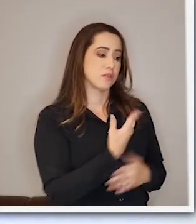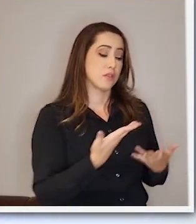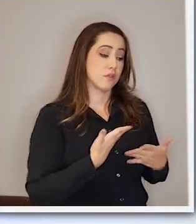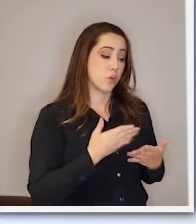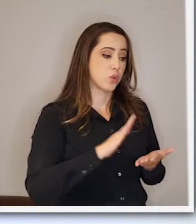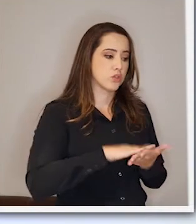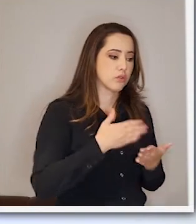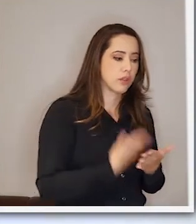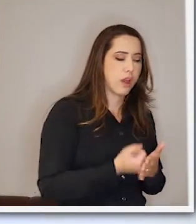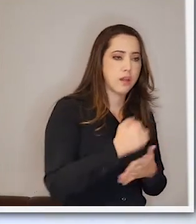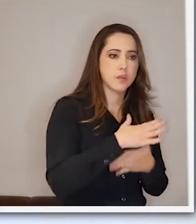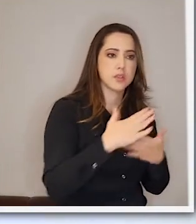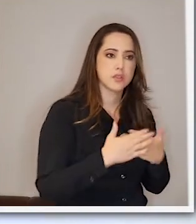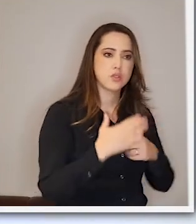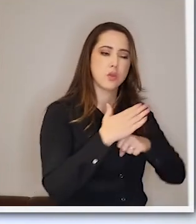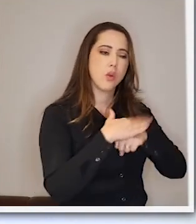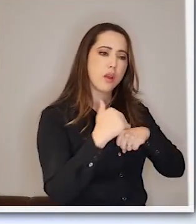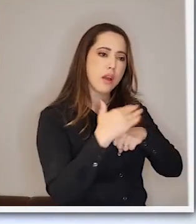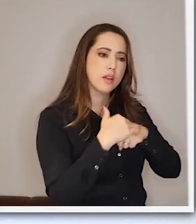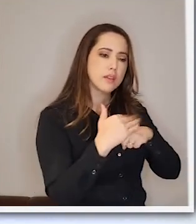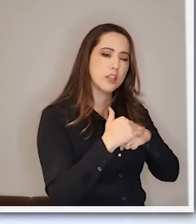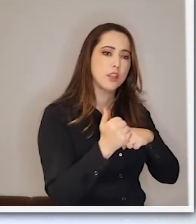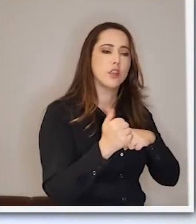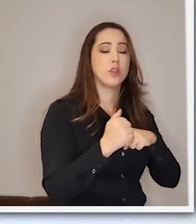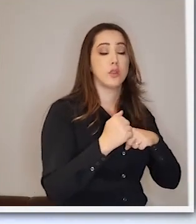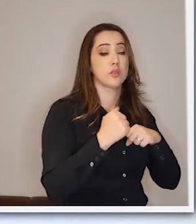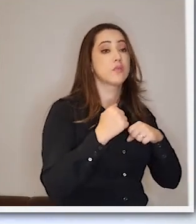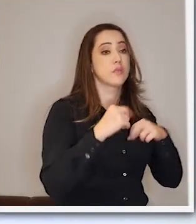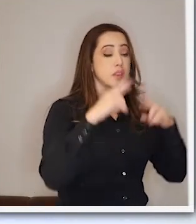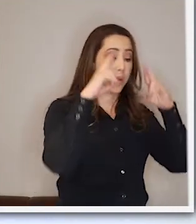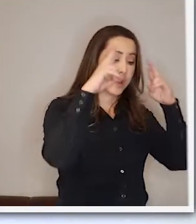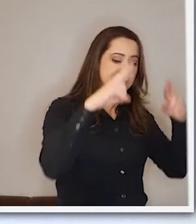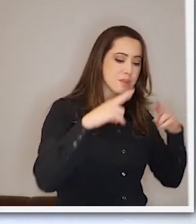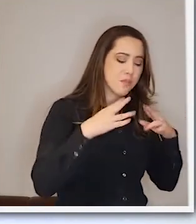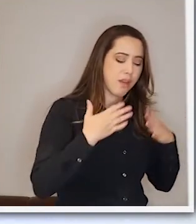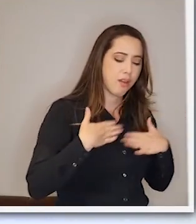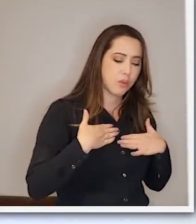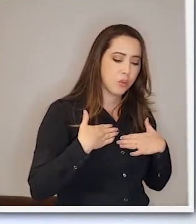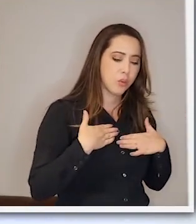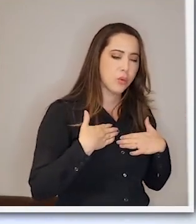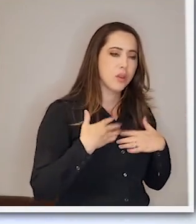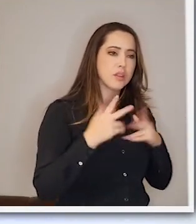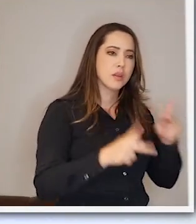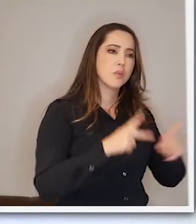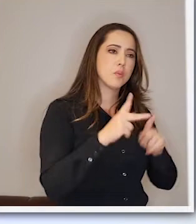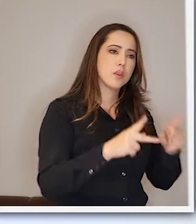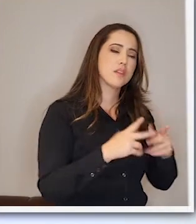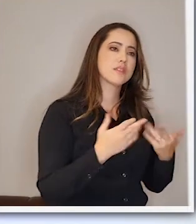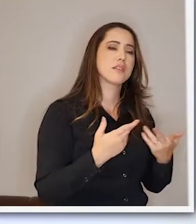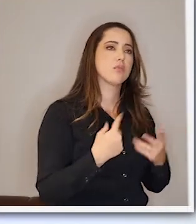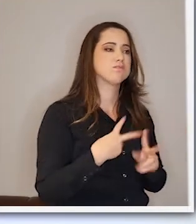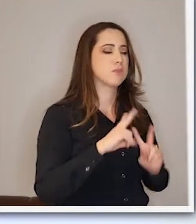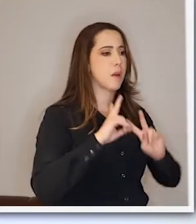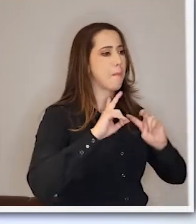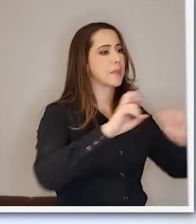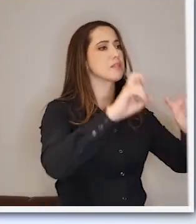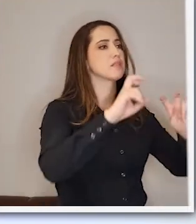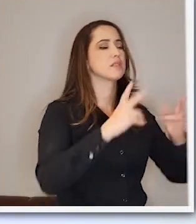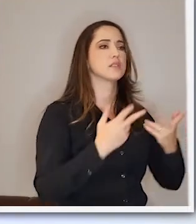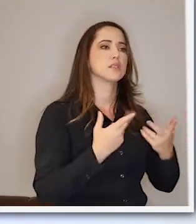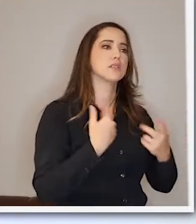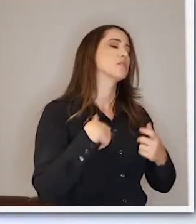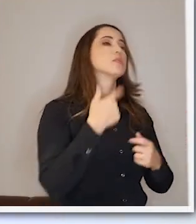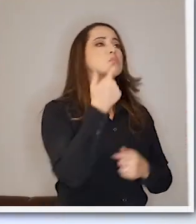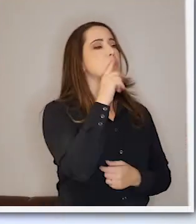um movimento de pessoas que viram, através do meu trabalho, do carinho que eu recebo da população,